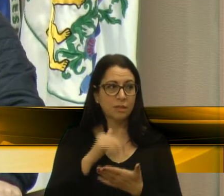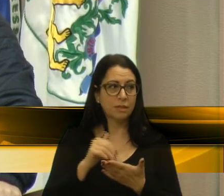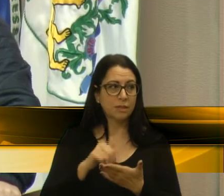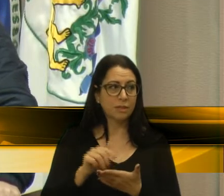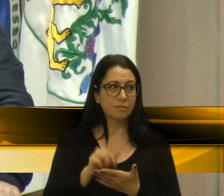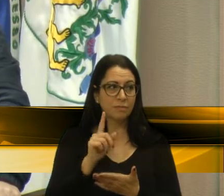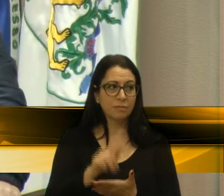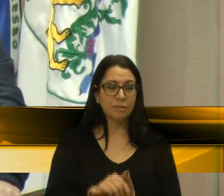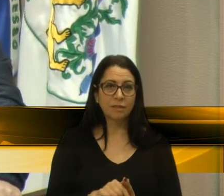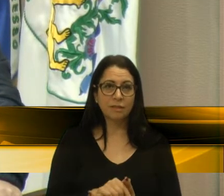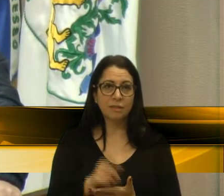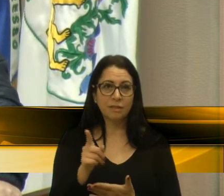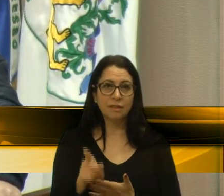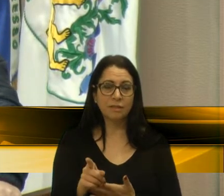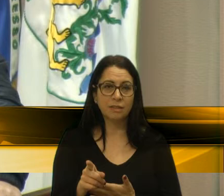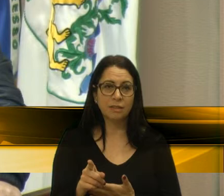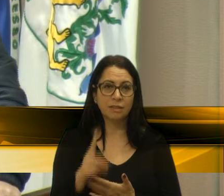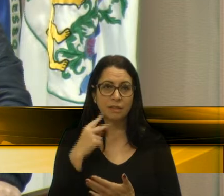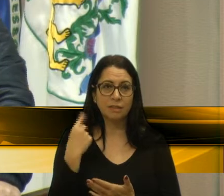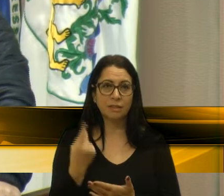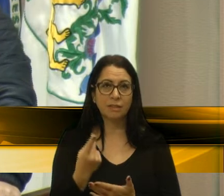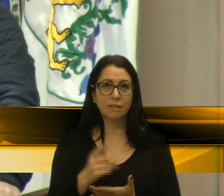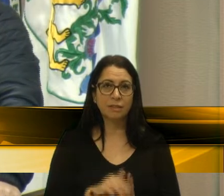Turismo não esteve lá no lançamento da